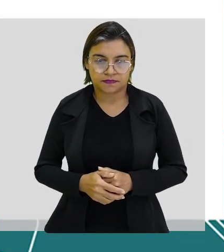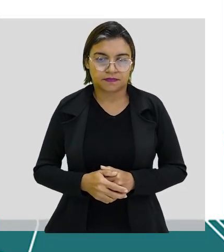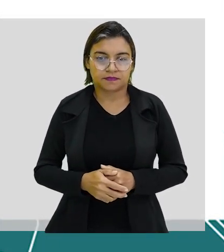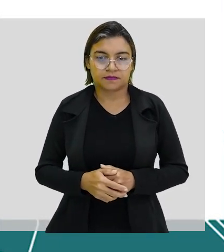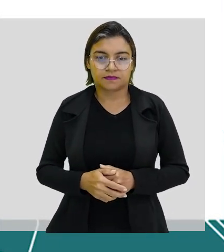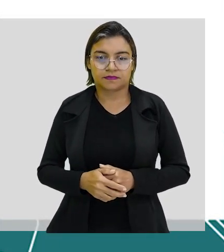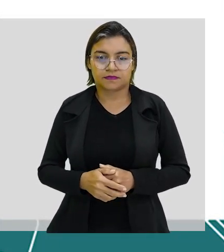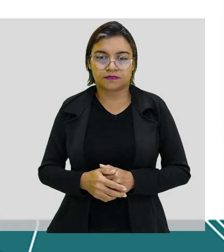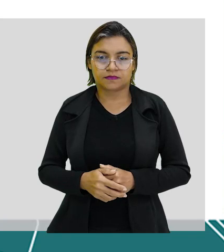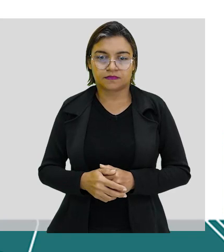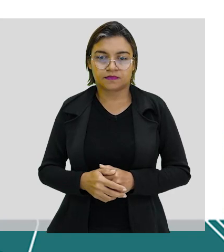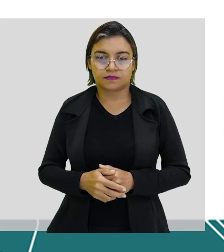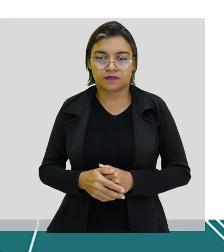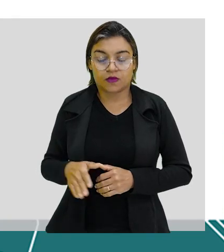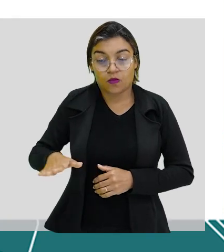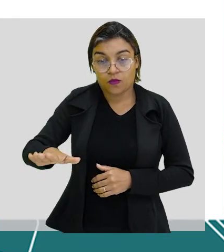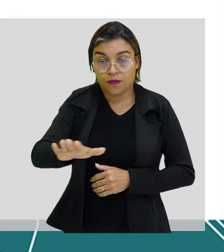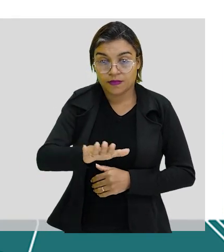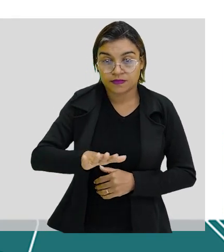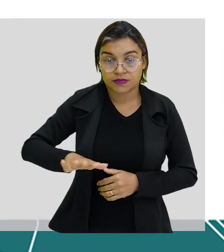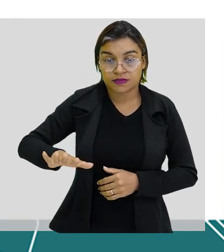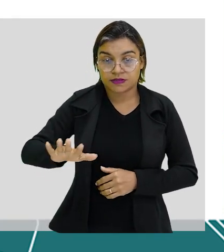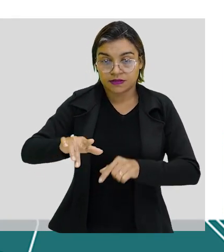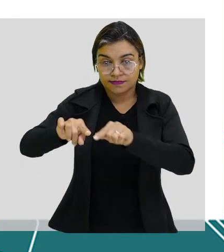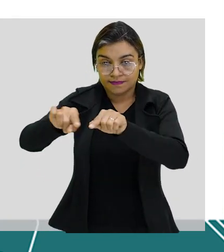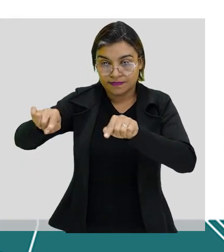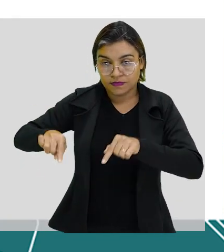uma certa região do espaço